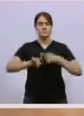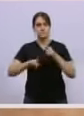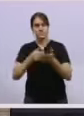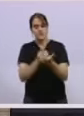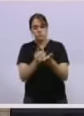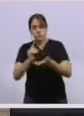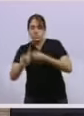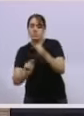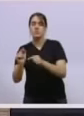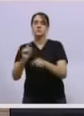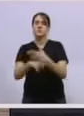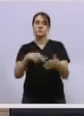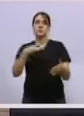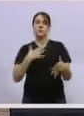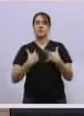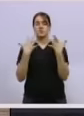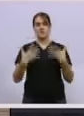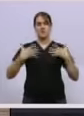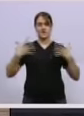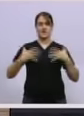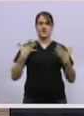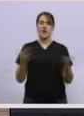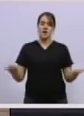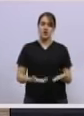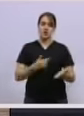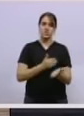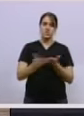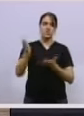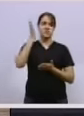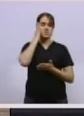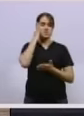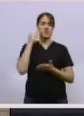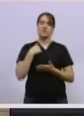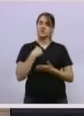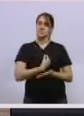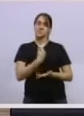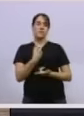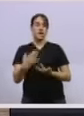A partir de agora, eu começo a entender que o meu processo é o mesmo.